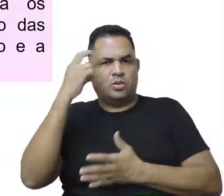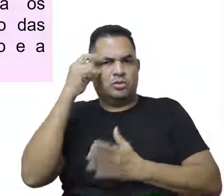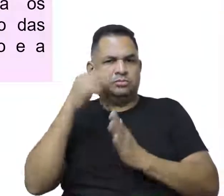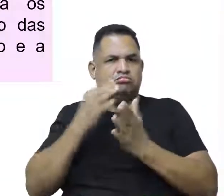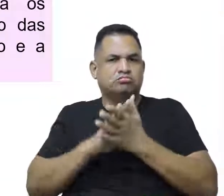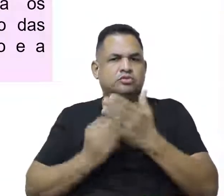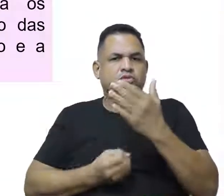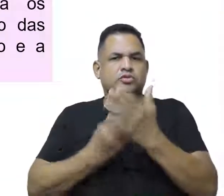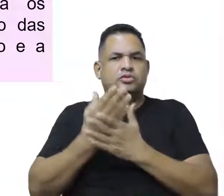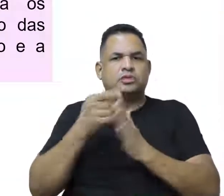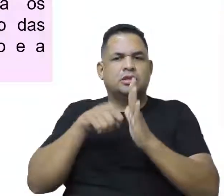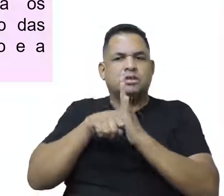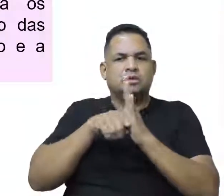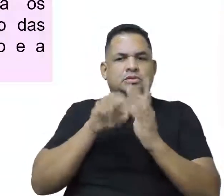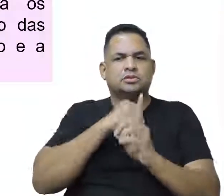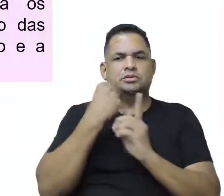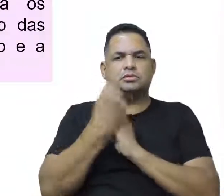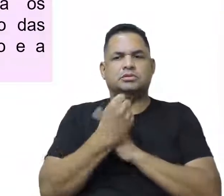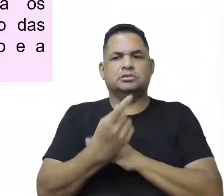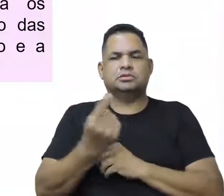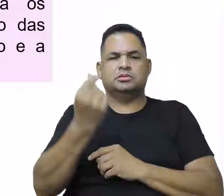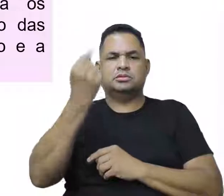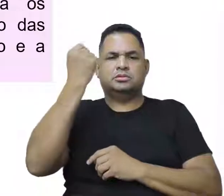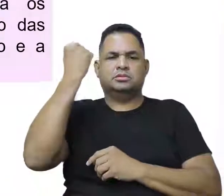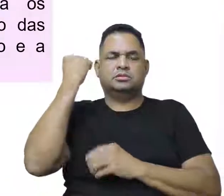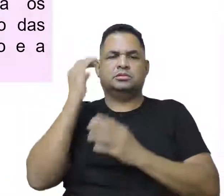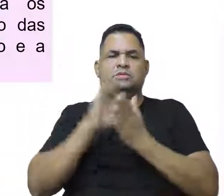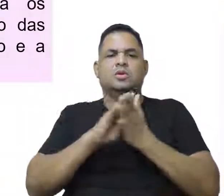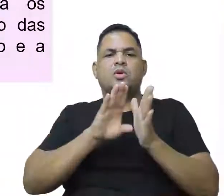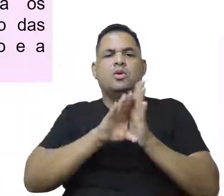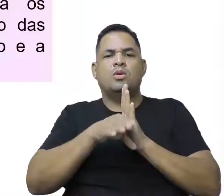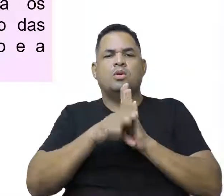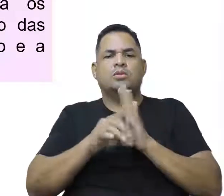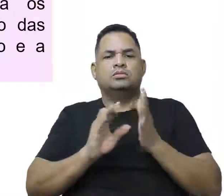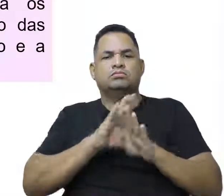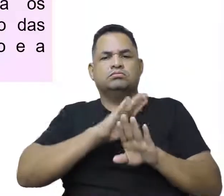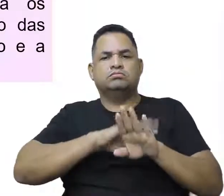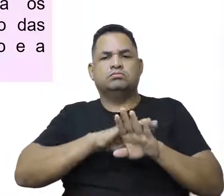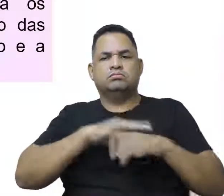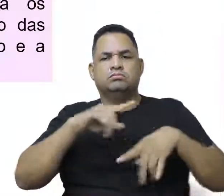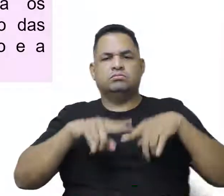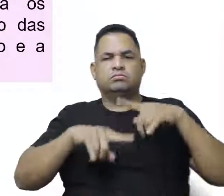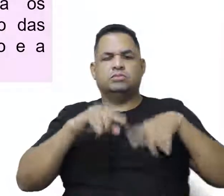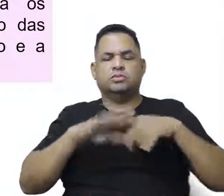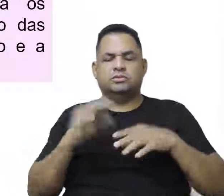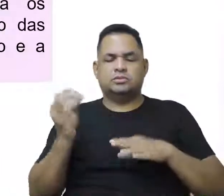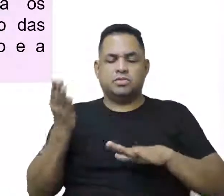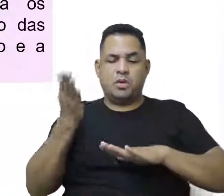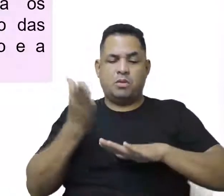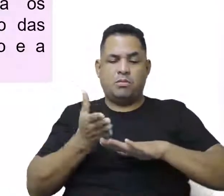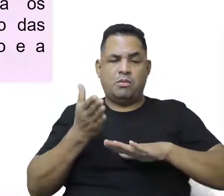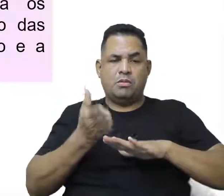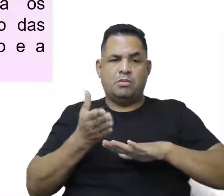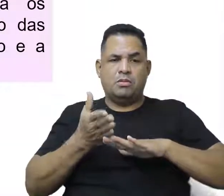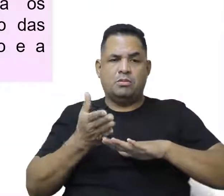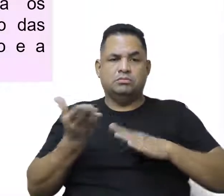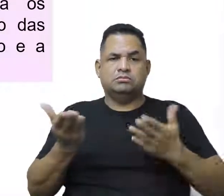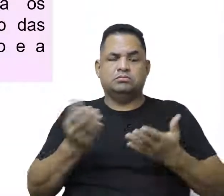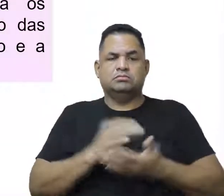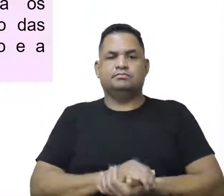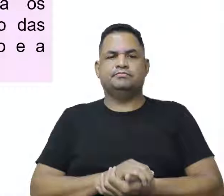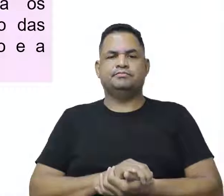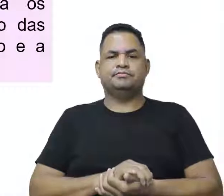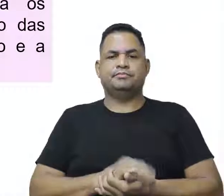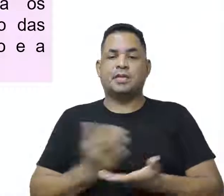sociedades antigas, mas o conceito de ideologia é um produto moderno, da modernidade,